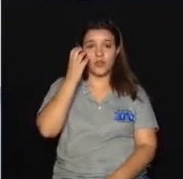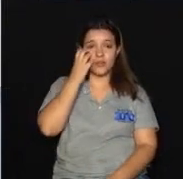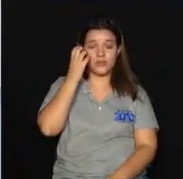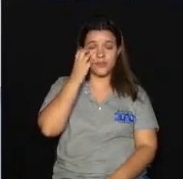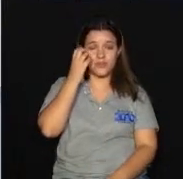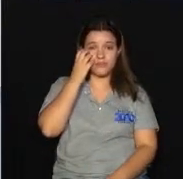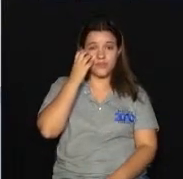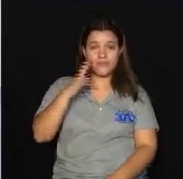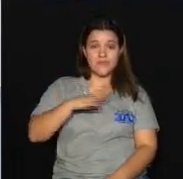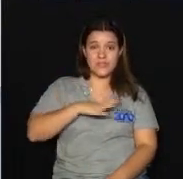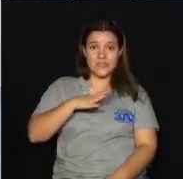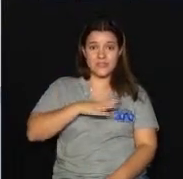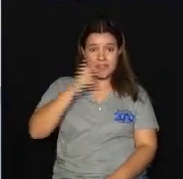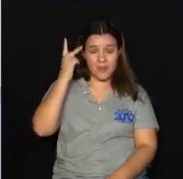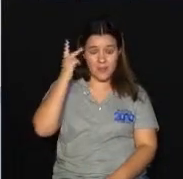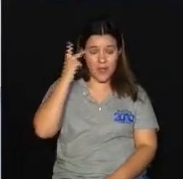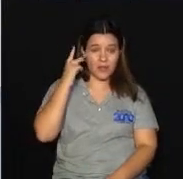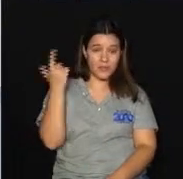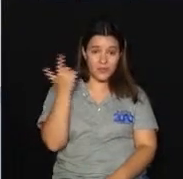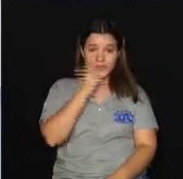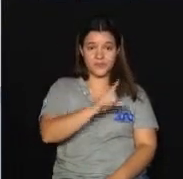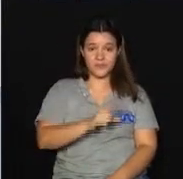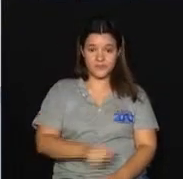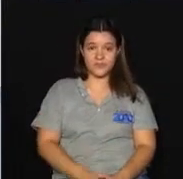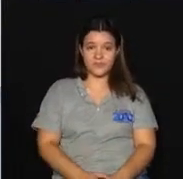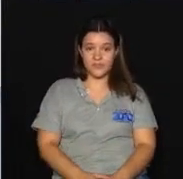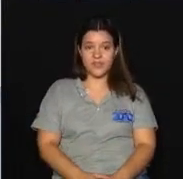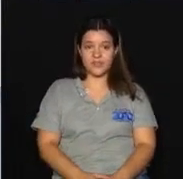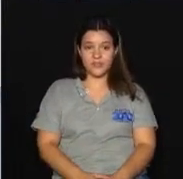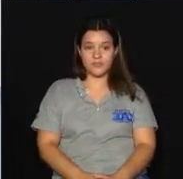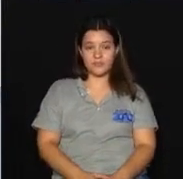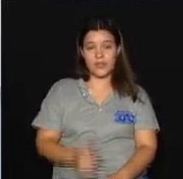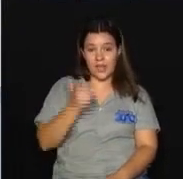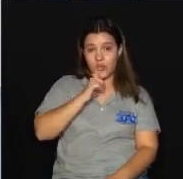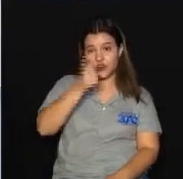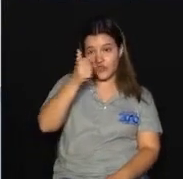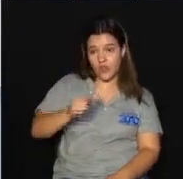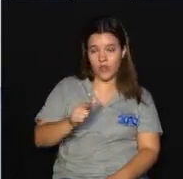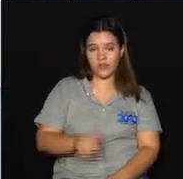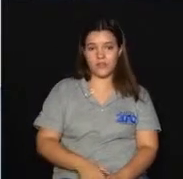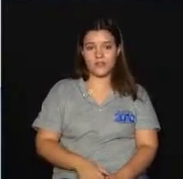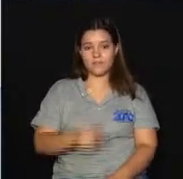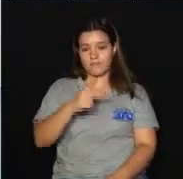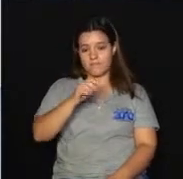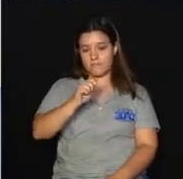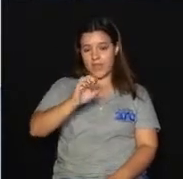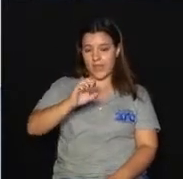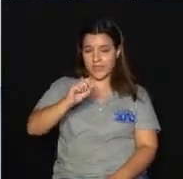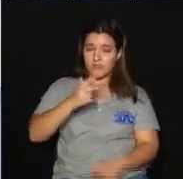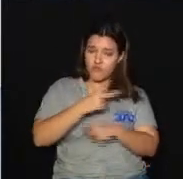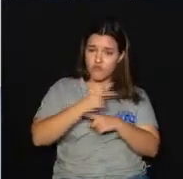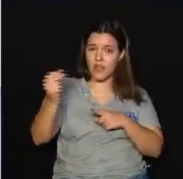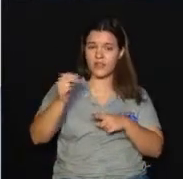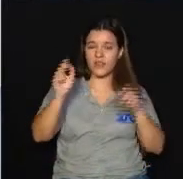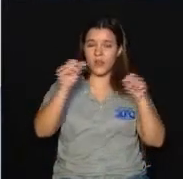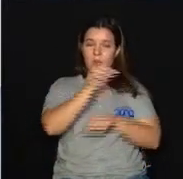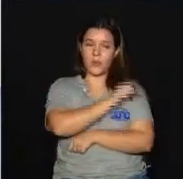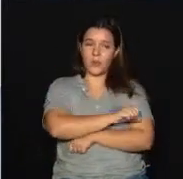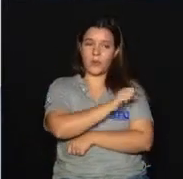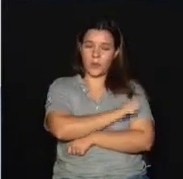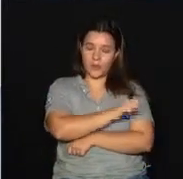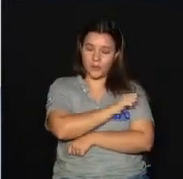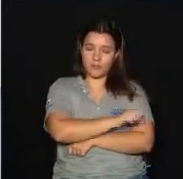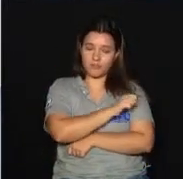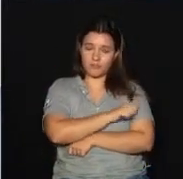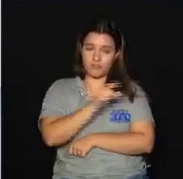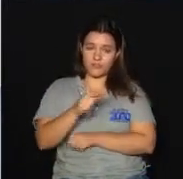eleito para a cidade de São Paulo, do PSDB, reeleito, já que ele é o atual prefeito. Eduardo Paes venceu no Rio de Janeiro o